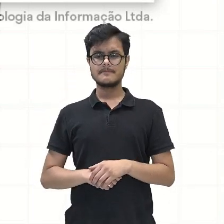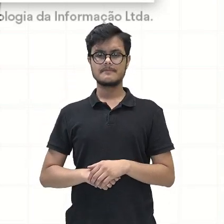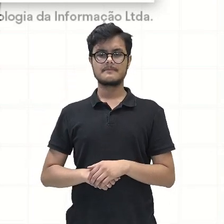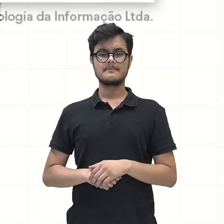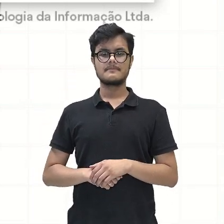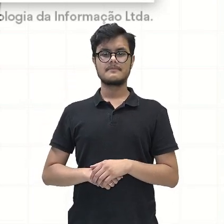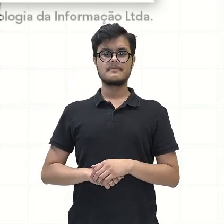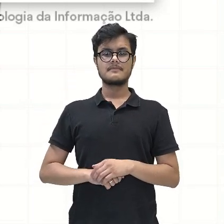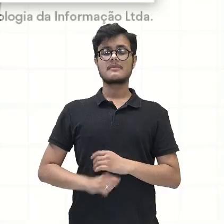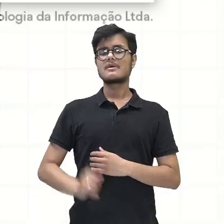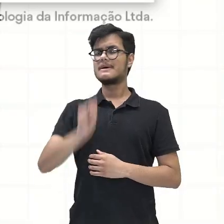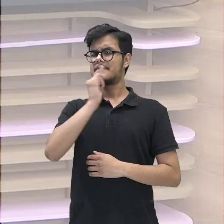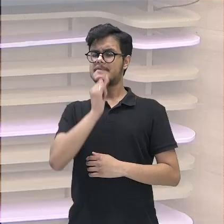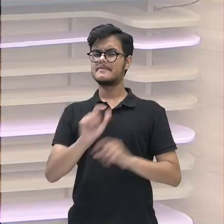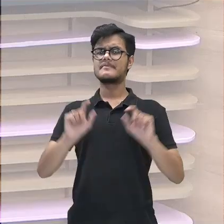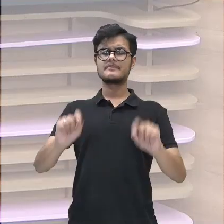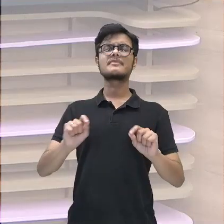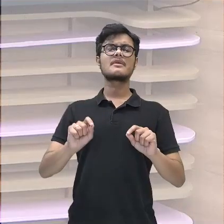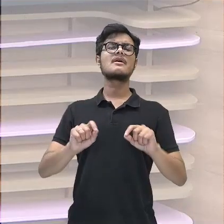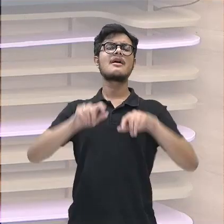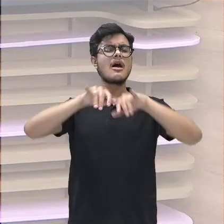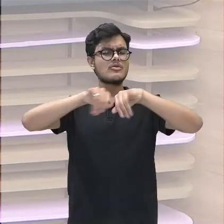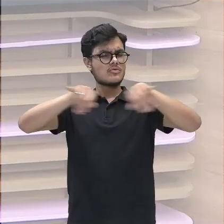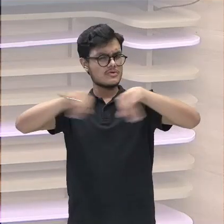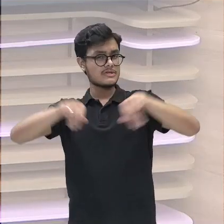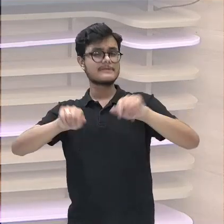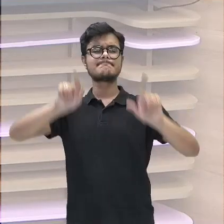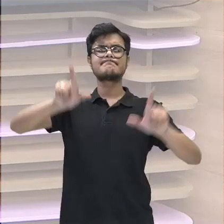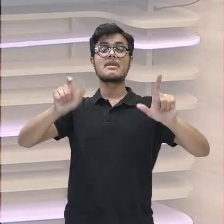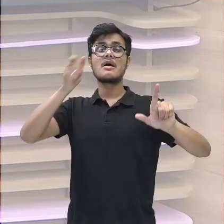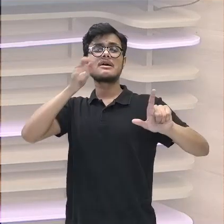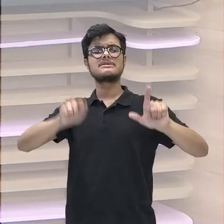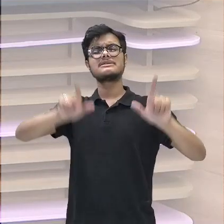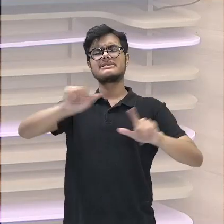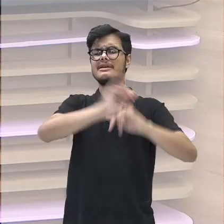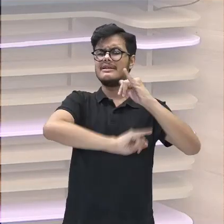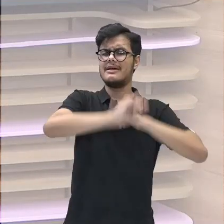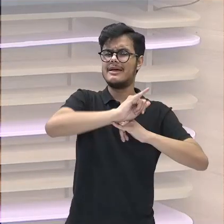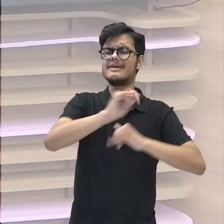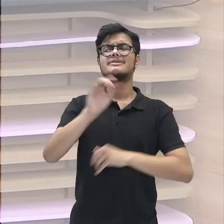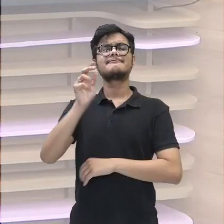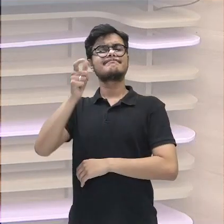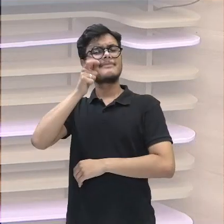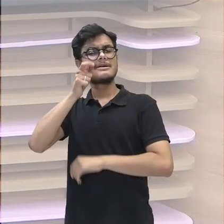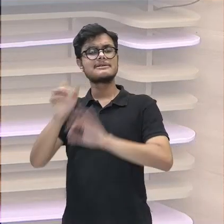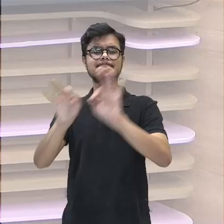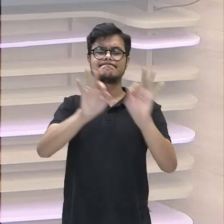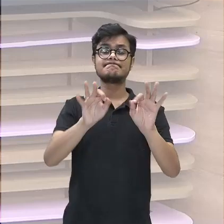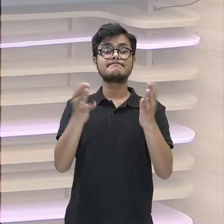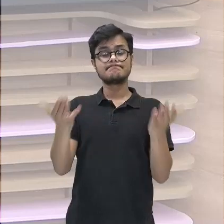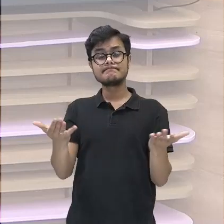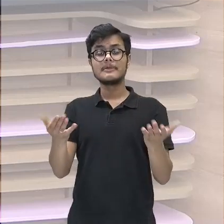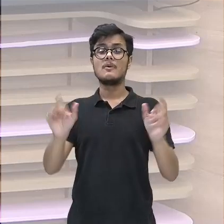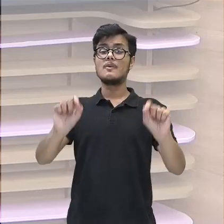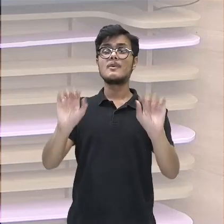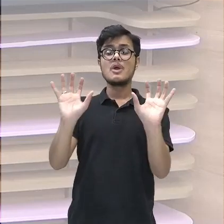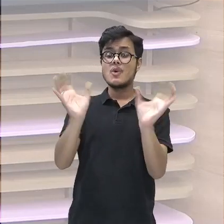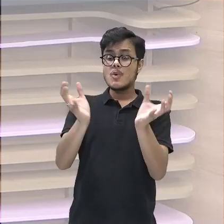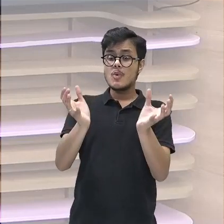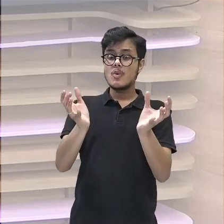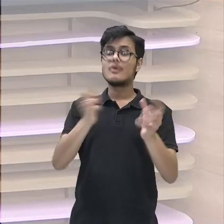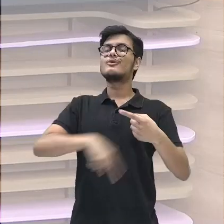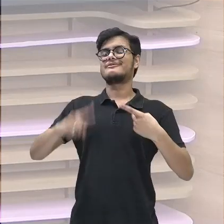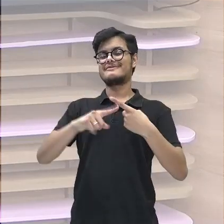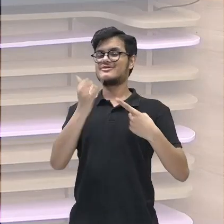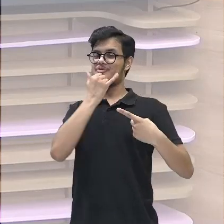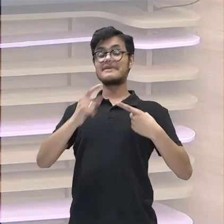repente você vê um noticiário na televisão, na internet, né, falando que na previsão do tempo,